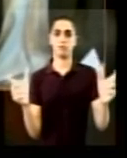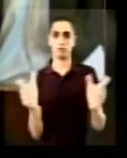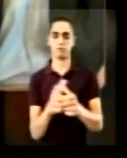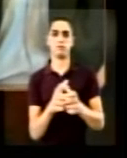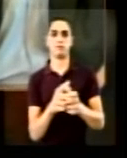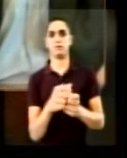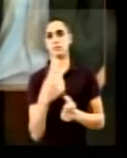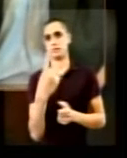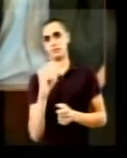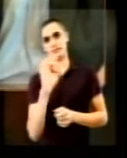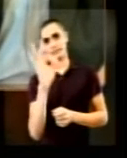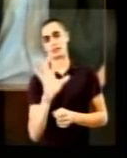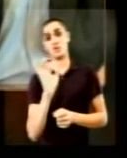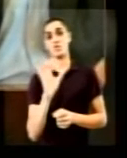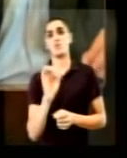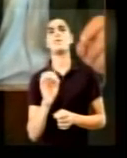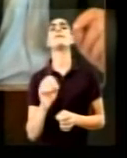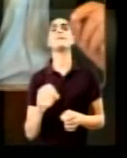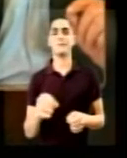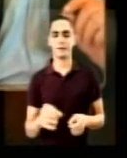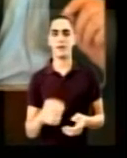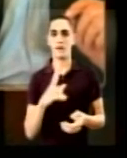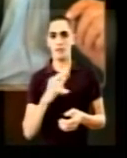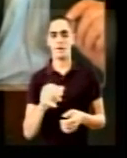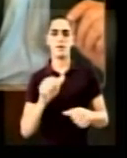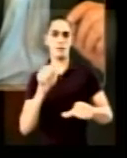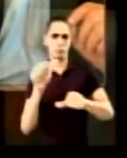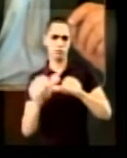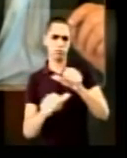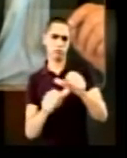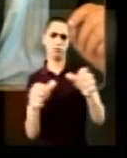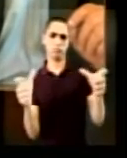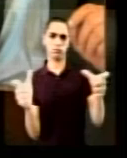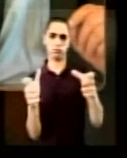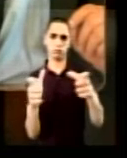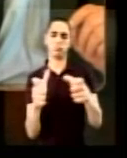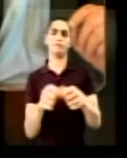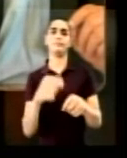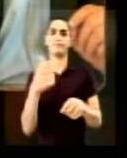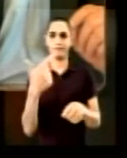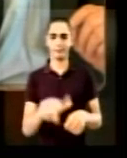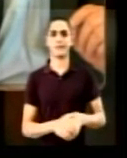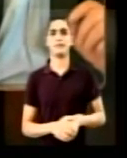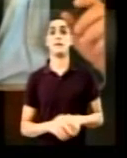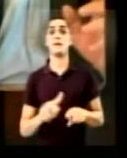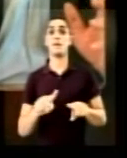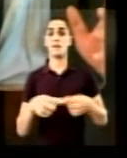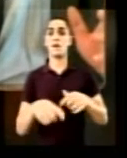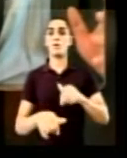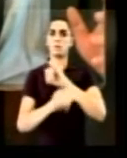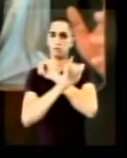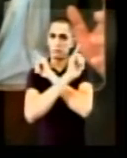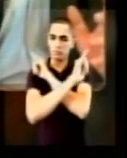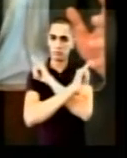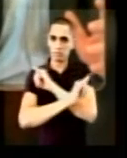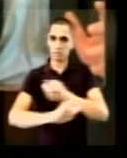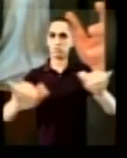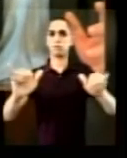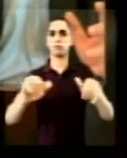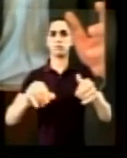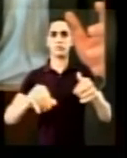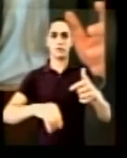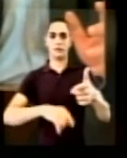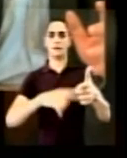ainda. Então, quero dizer o seguinte, a segunda onda não é uma hipótese, ela